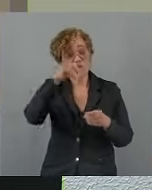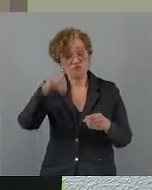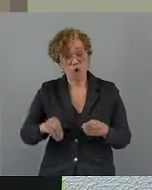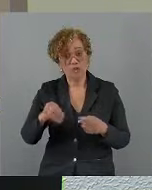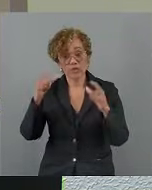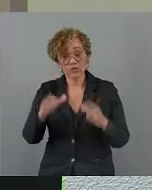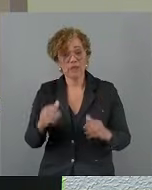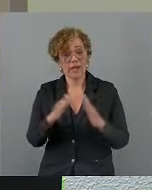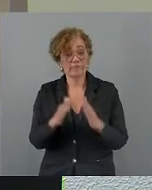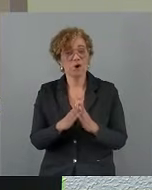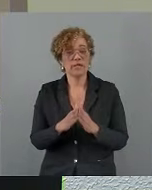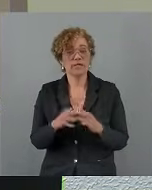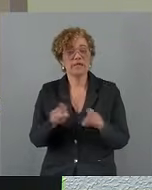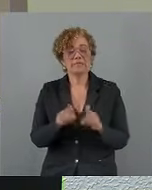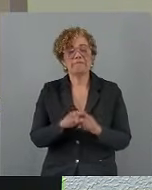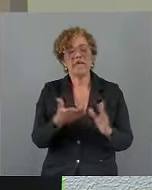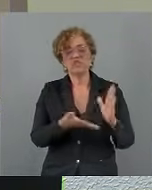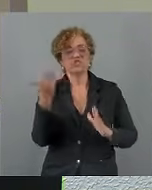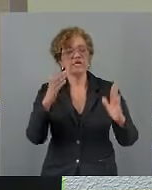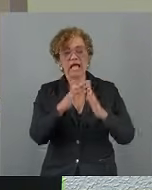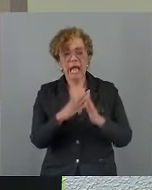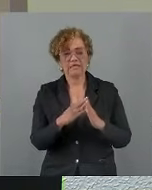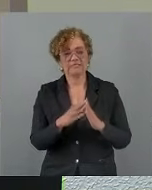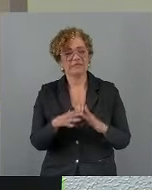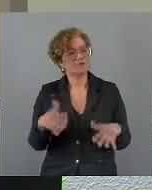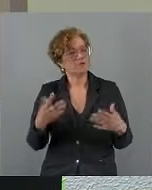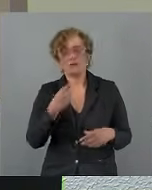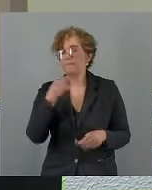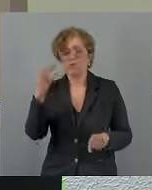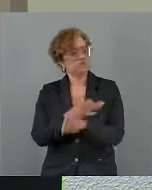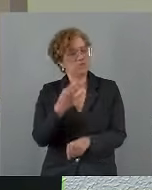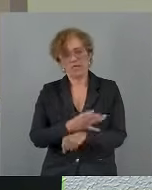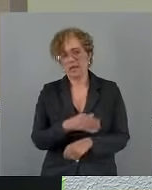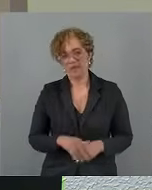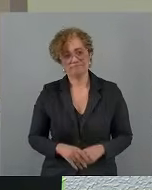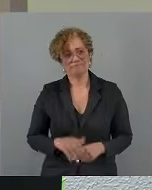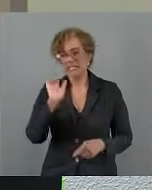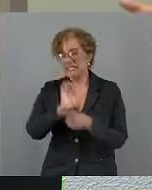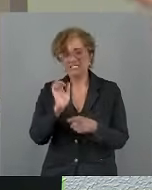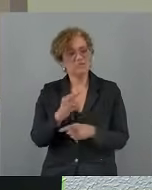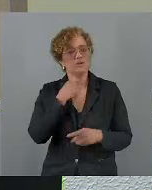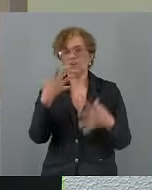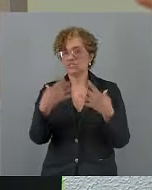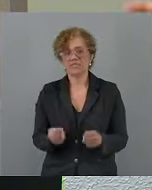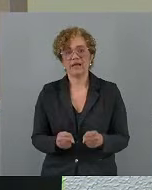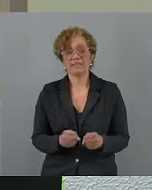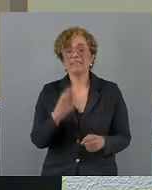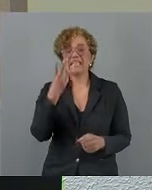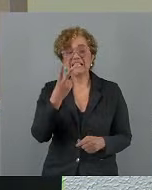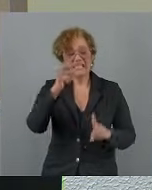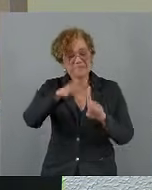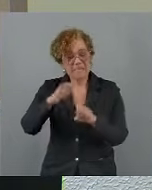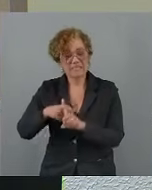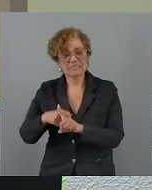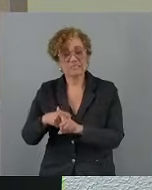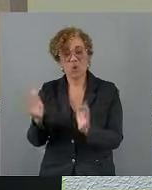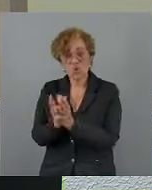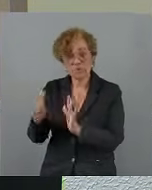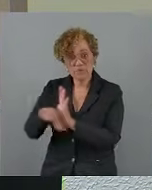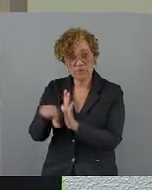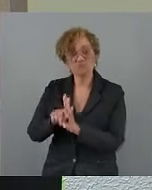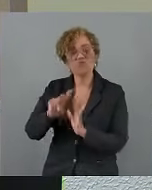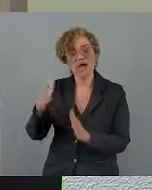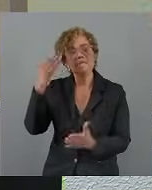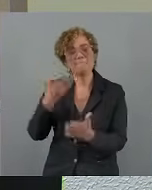bairro, se alguém desapropria a casa, isso é intolerável. Isso o Estado não admite. E a gente vai ficar aqui 3 meses e a facção que faz isso vai quebrar. Vai perder